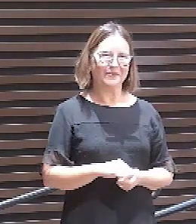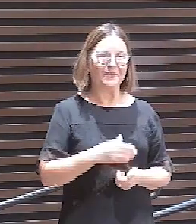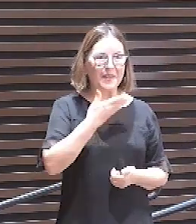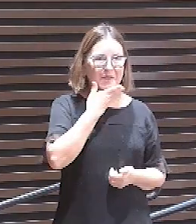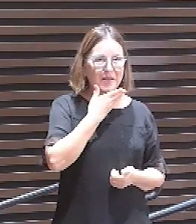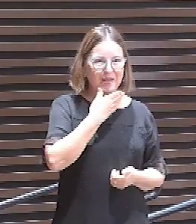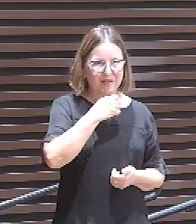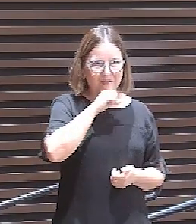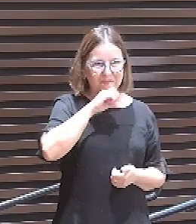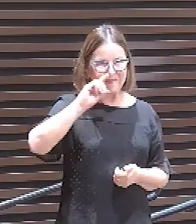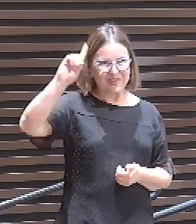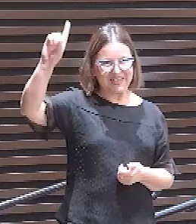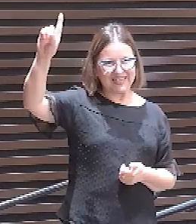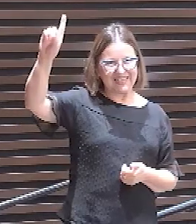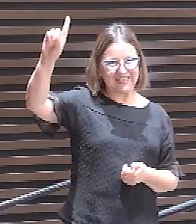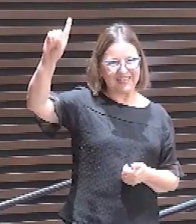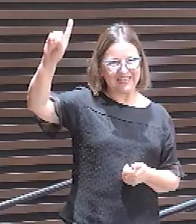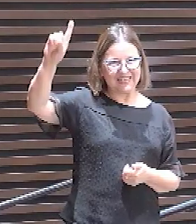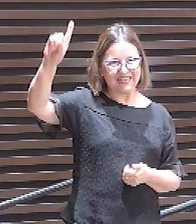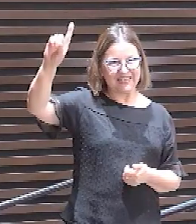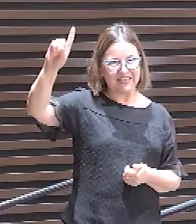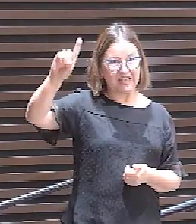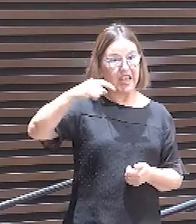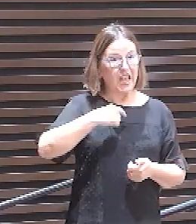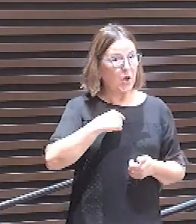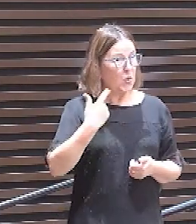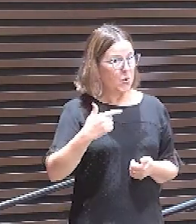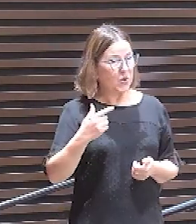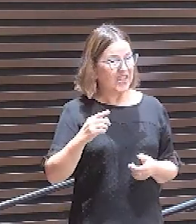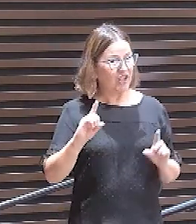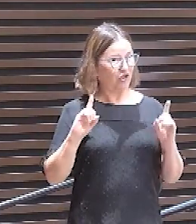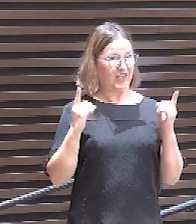Pai, eu não tenho direitos.